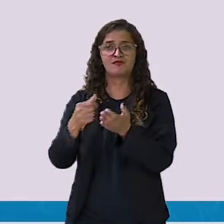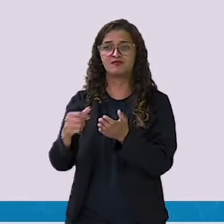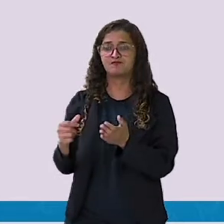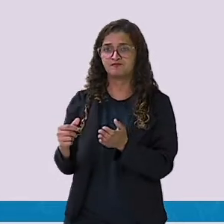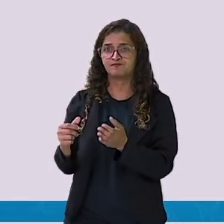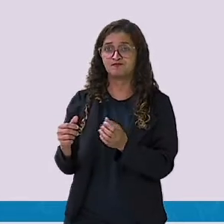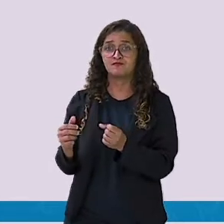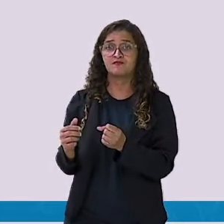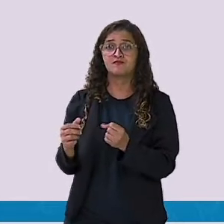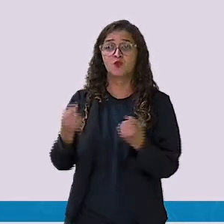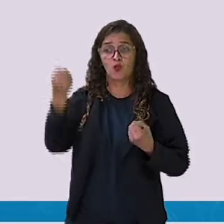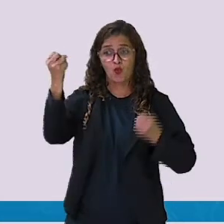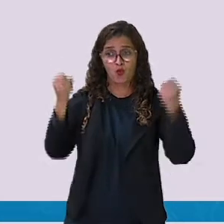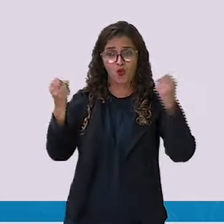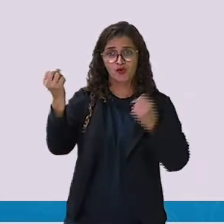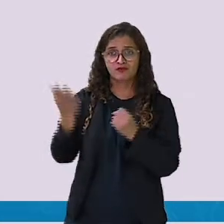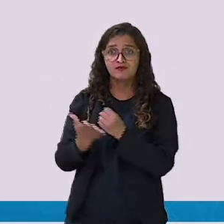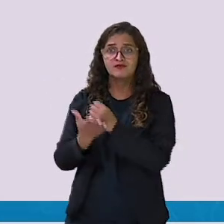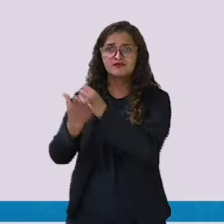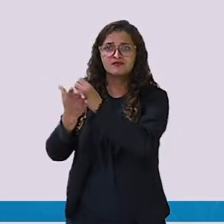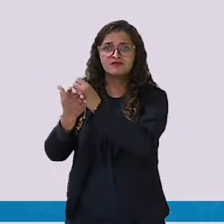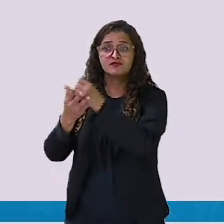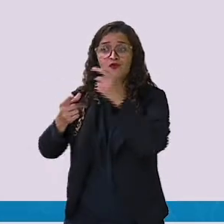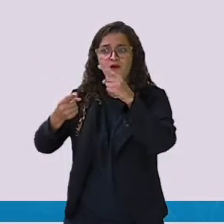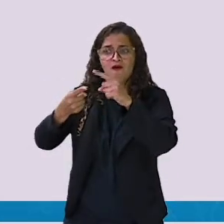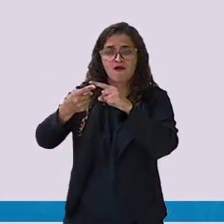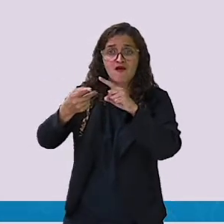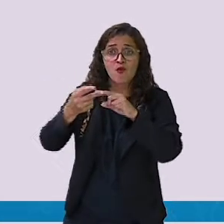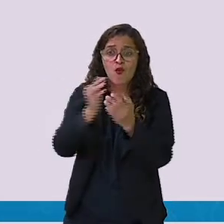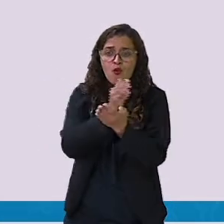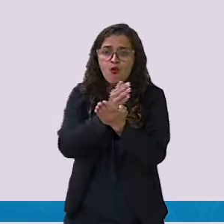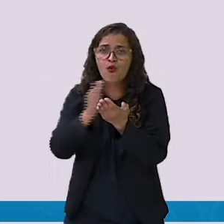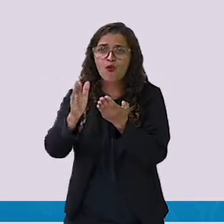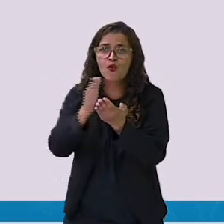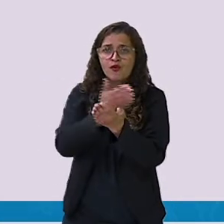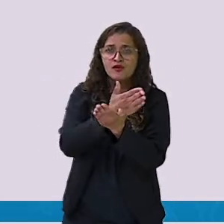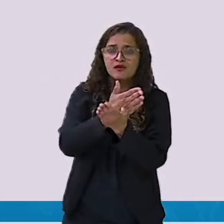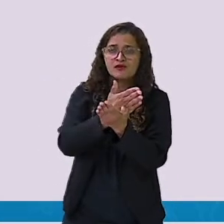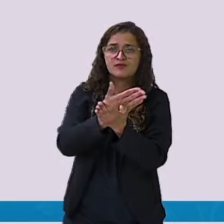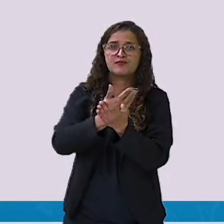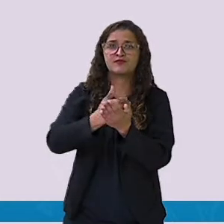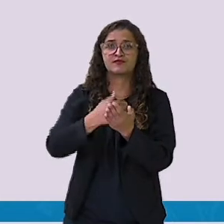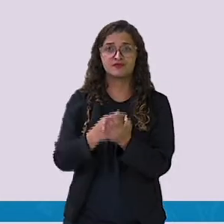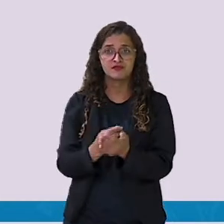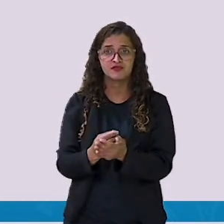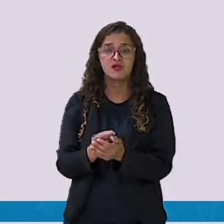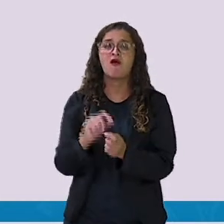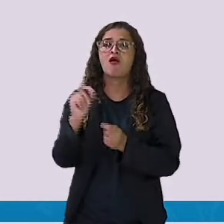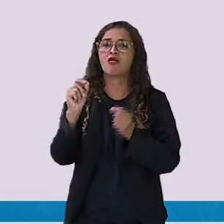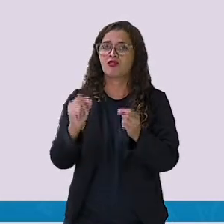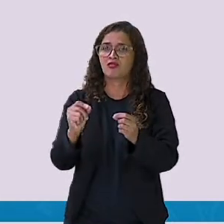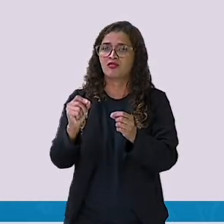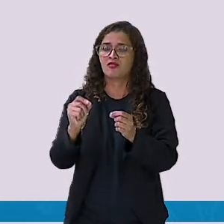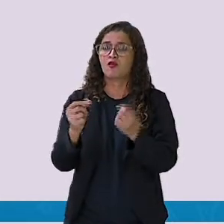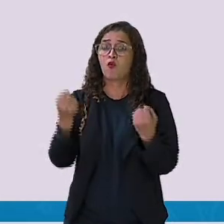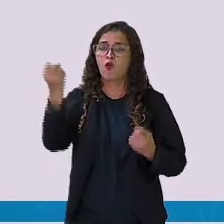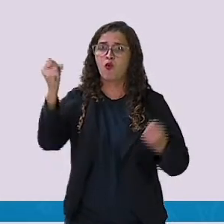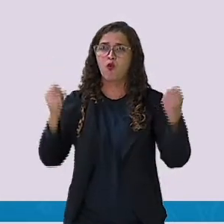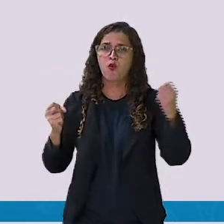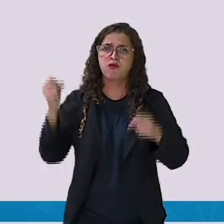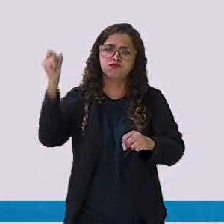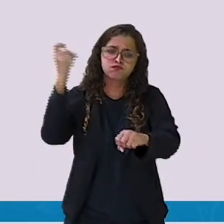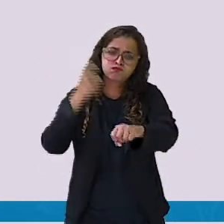divide-se em duas, que são as indústrias de bens duráveis, que é responsável